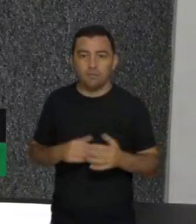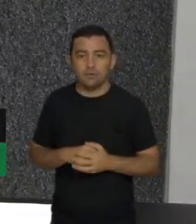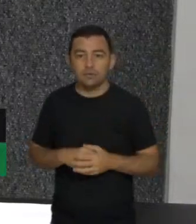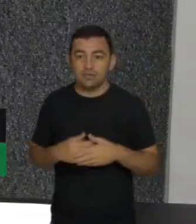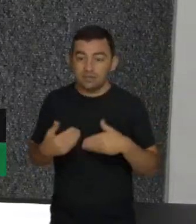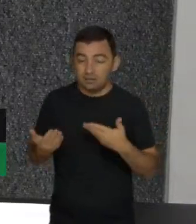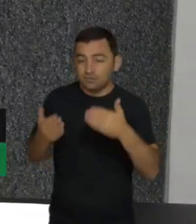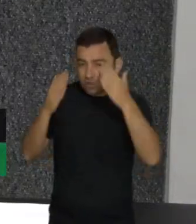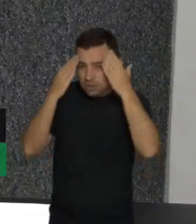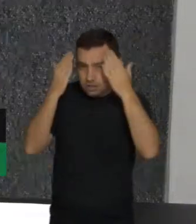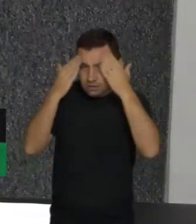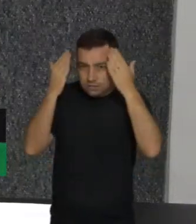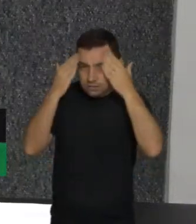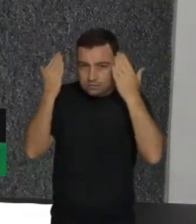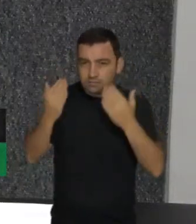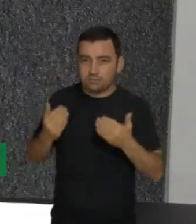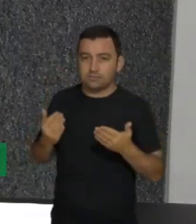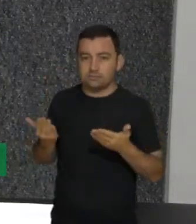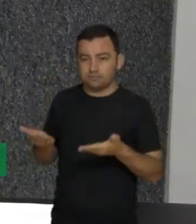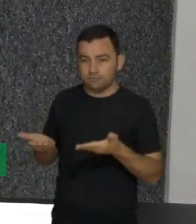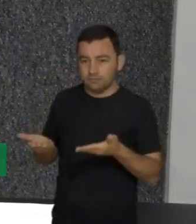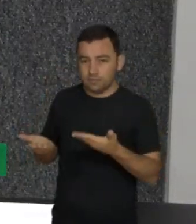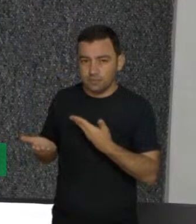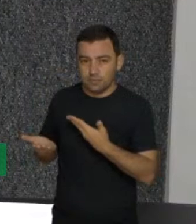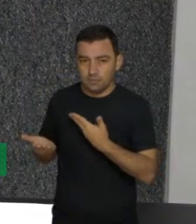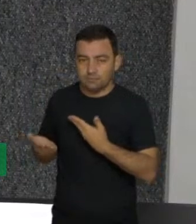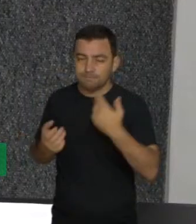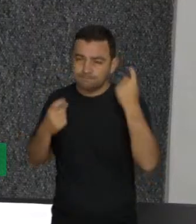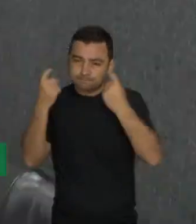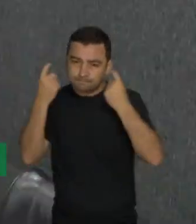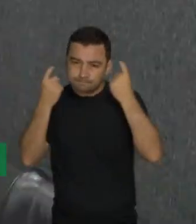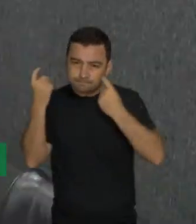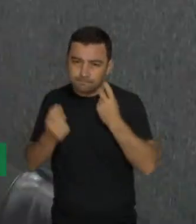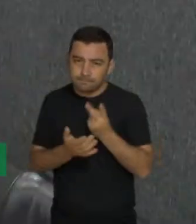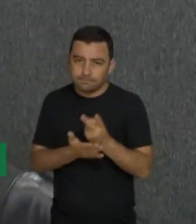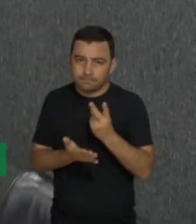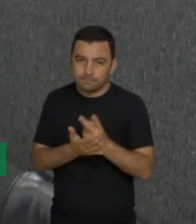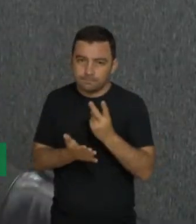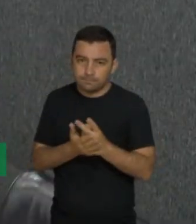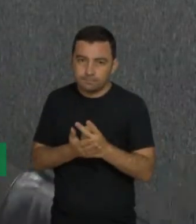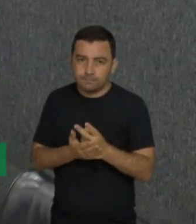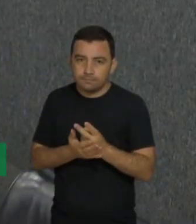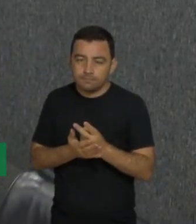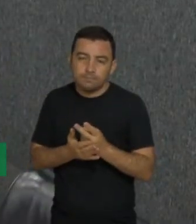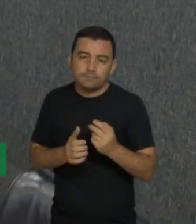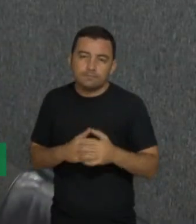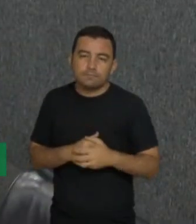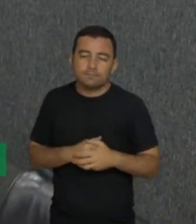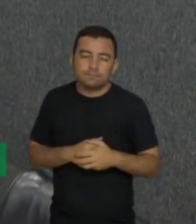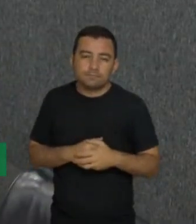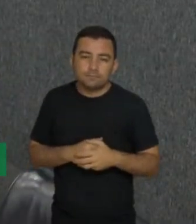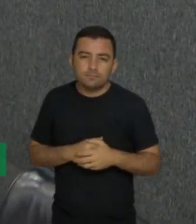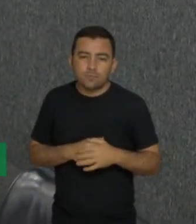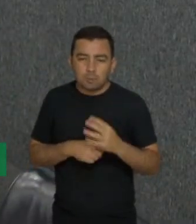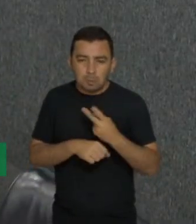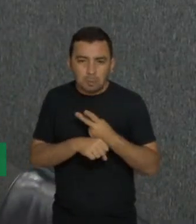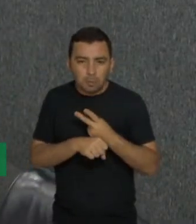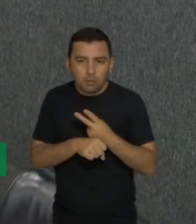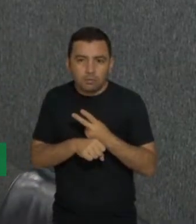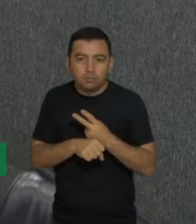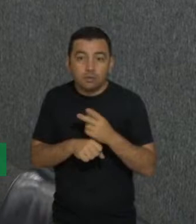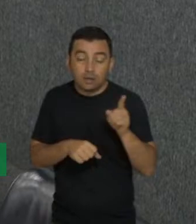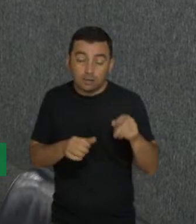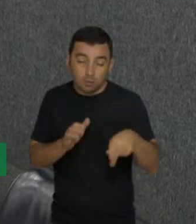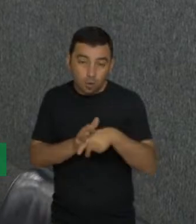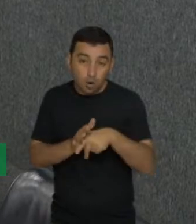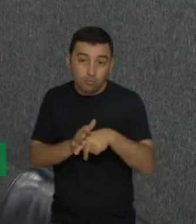cheffer sempre está se preocupando e chefe e comanda uma uma frente parlament de Apoio aos